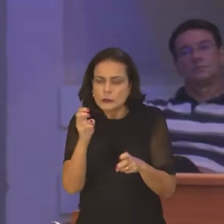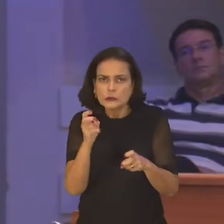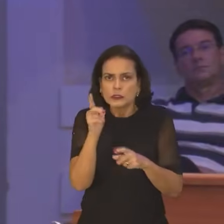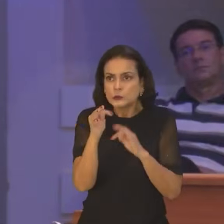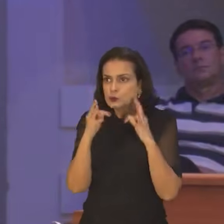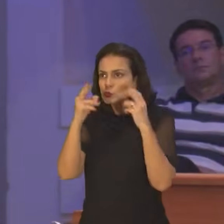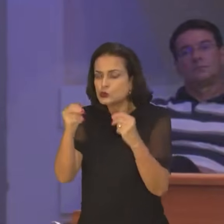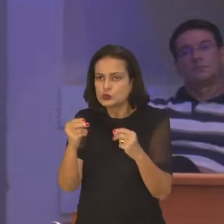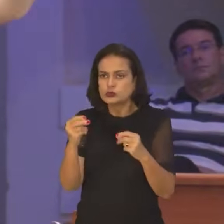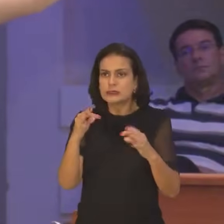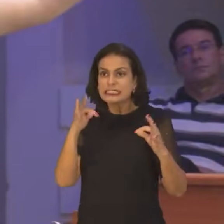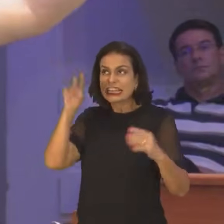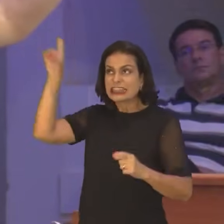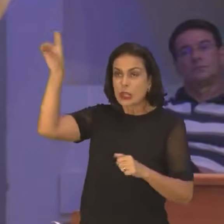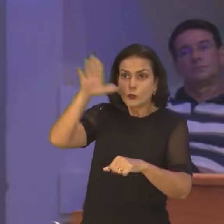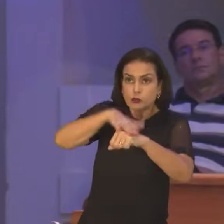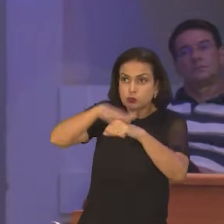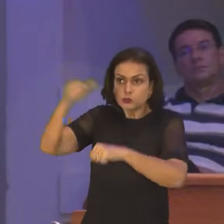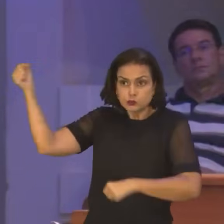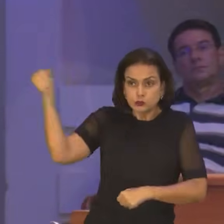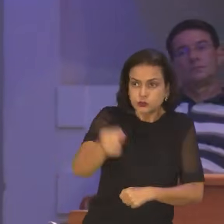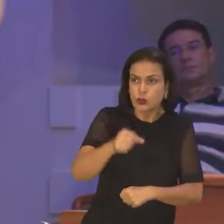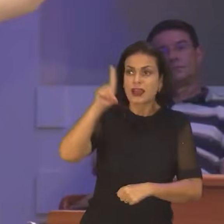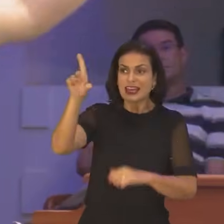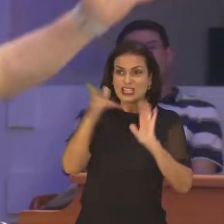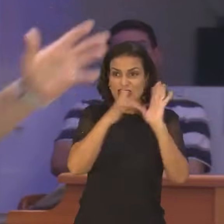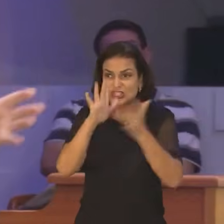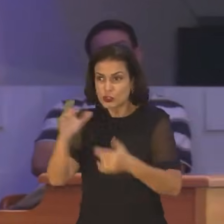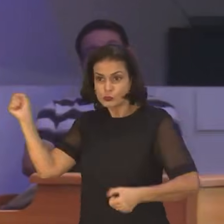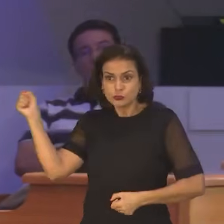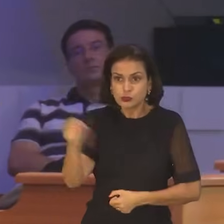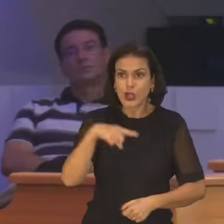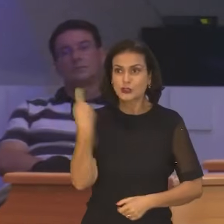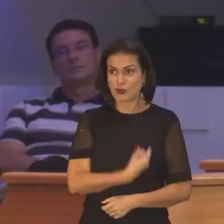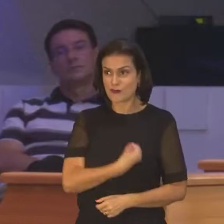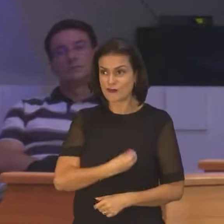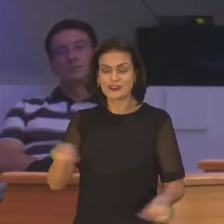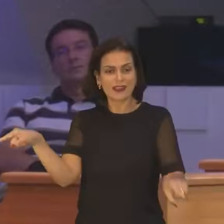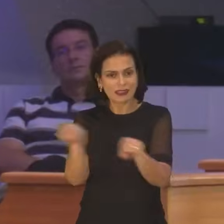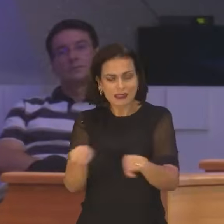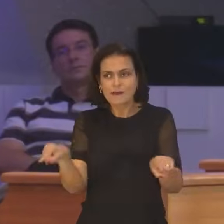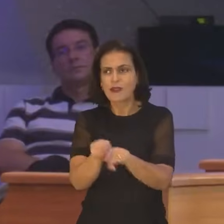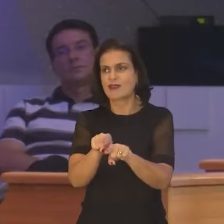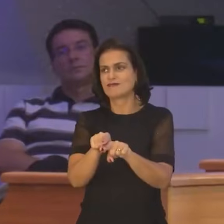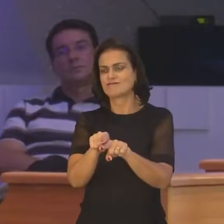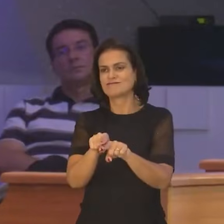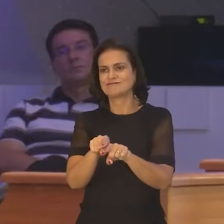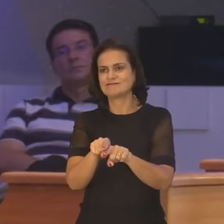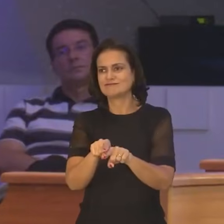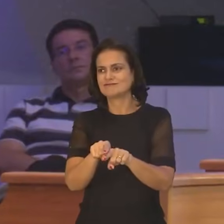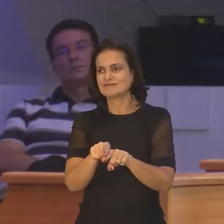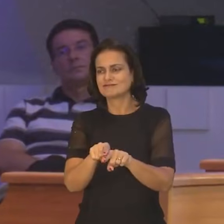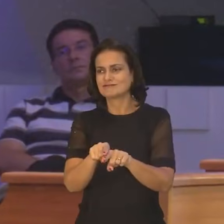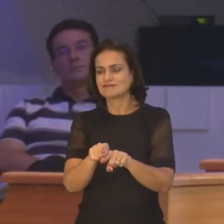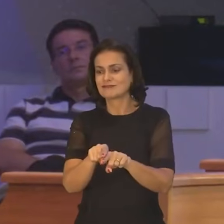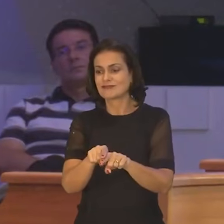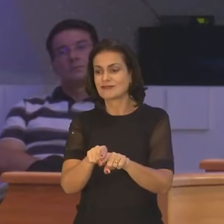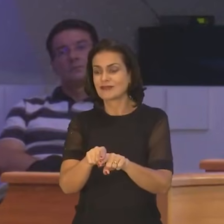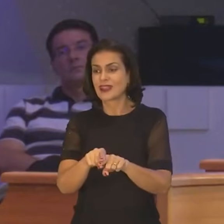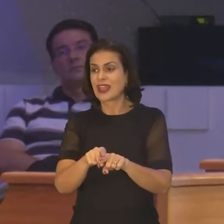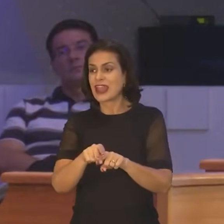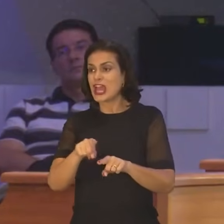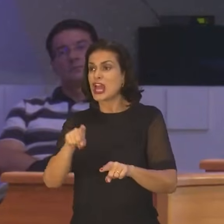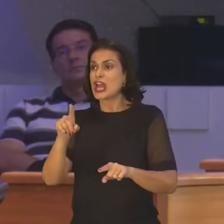administrar aquele que Deus te coloca, aquele que Jesus colocou em nossa vida. E não aparecer a gente